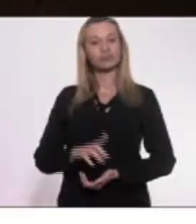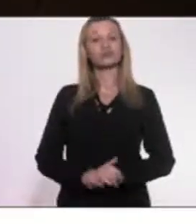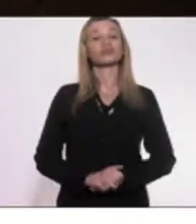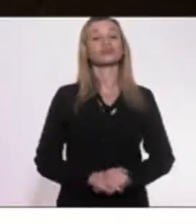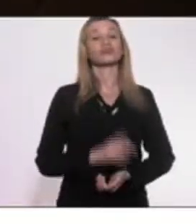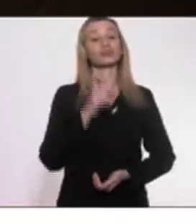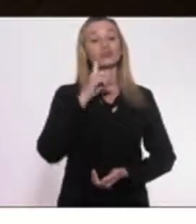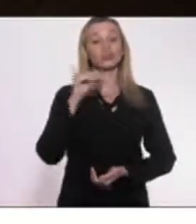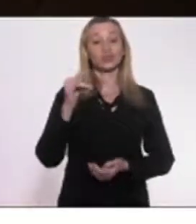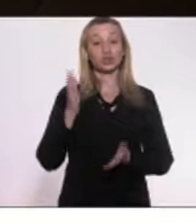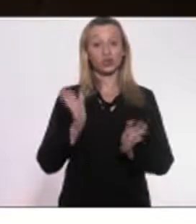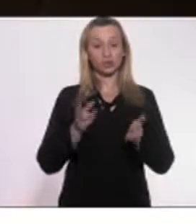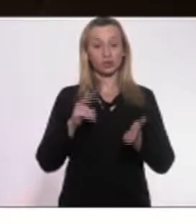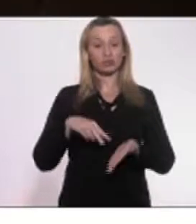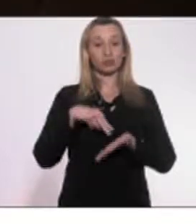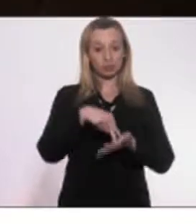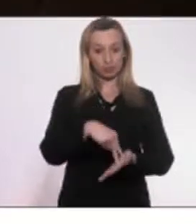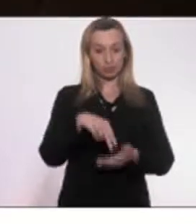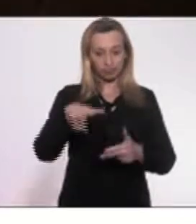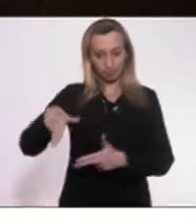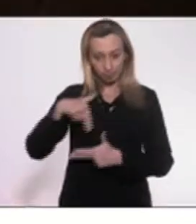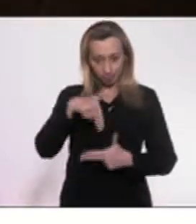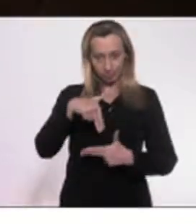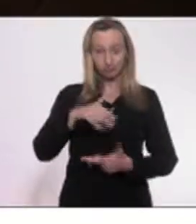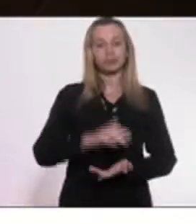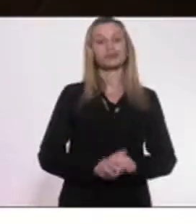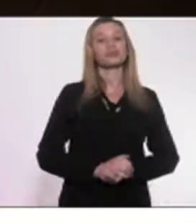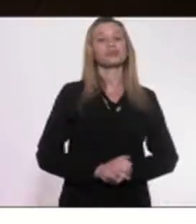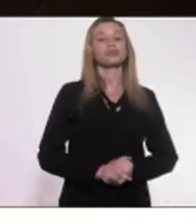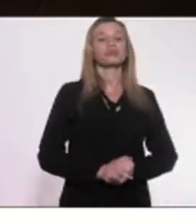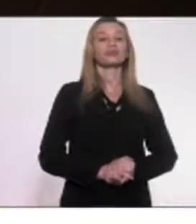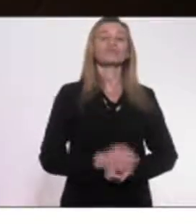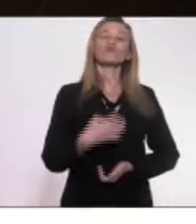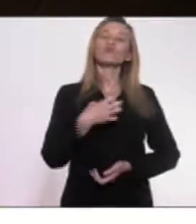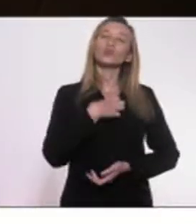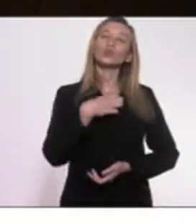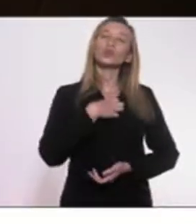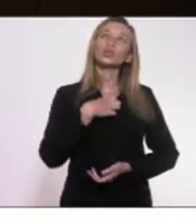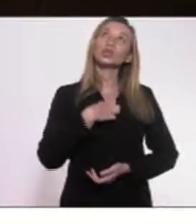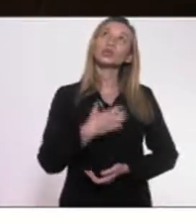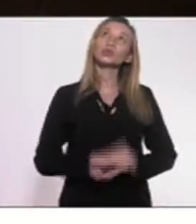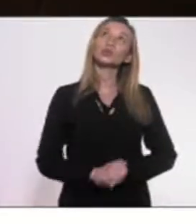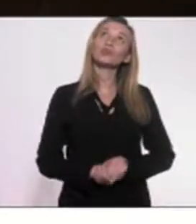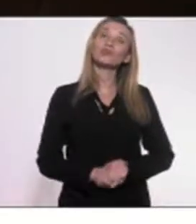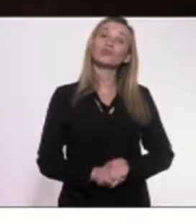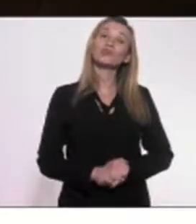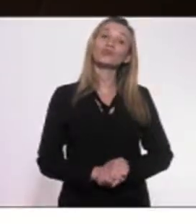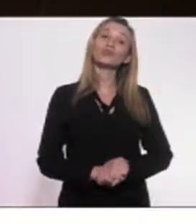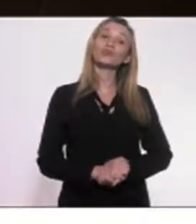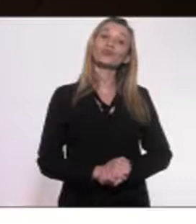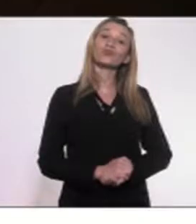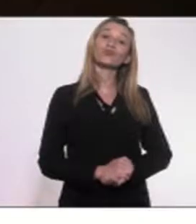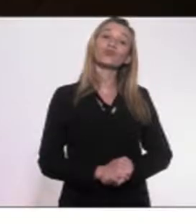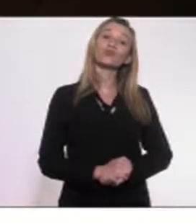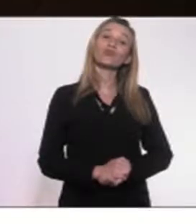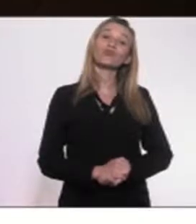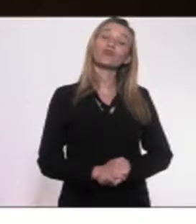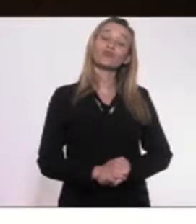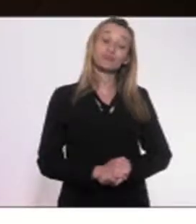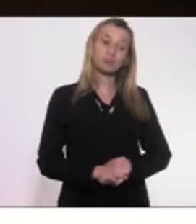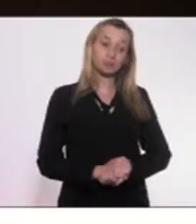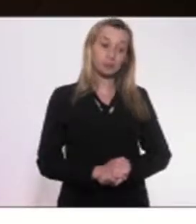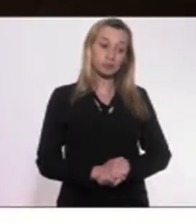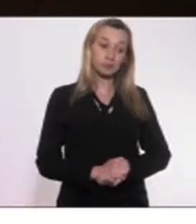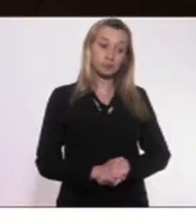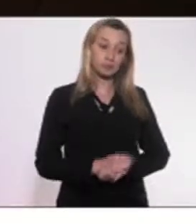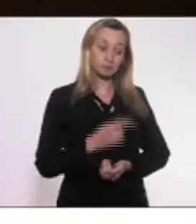dia de hoje, subo essa tribuna, senhora presidente, no sentido, primeiro, de ratificar